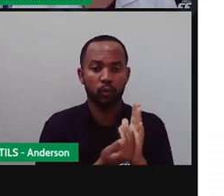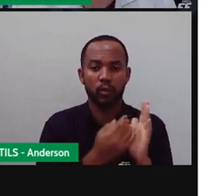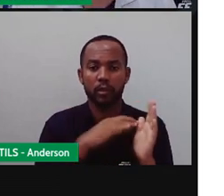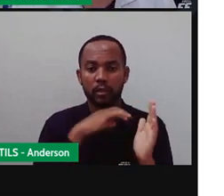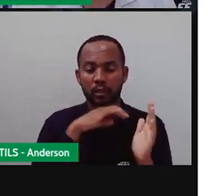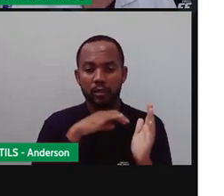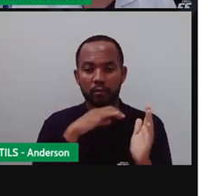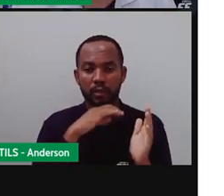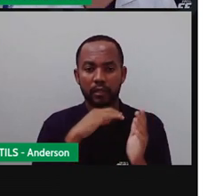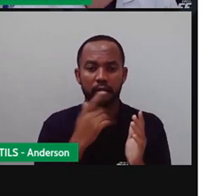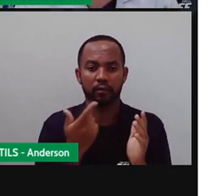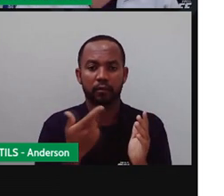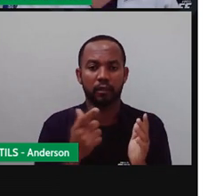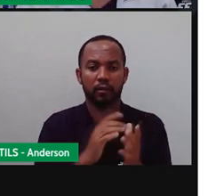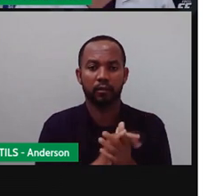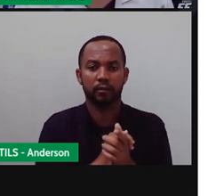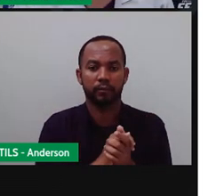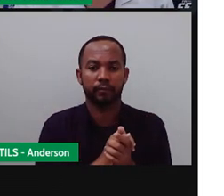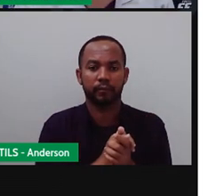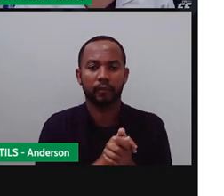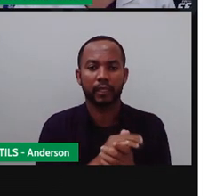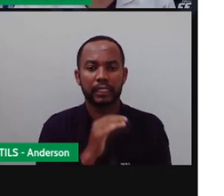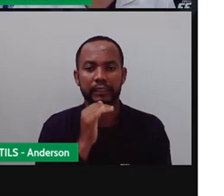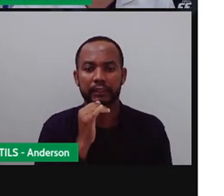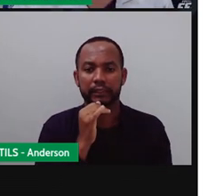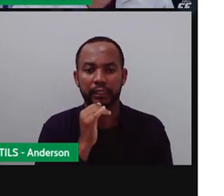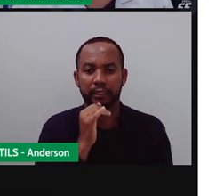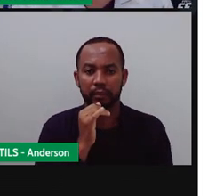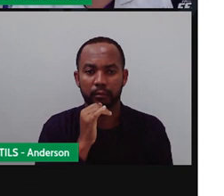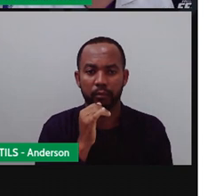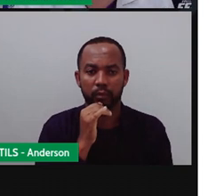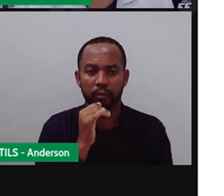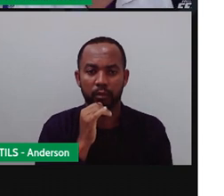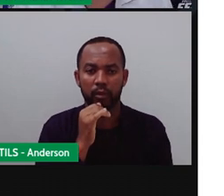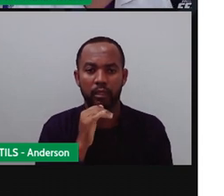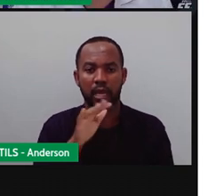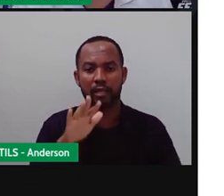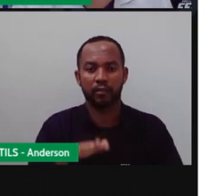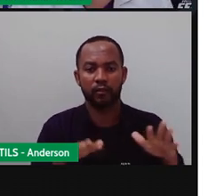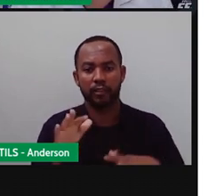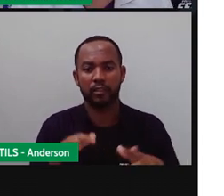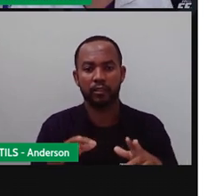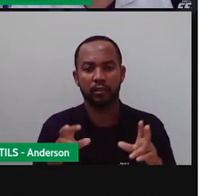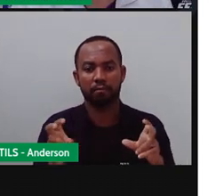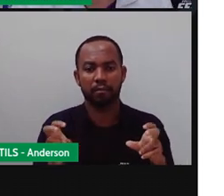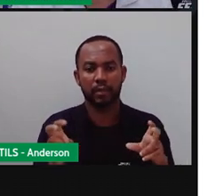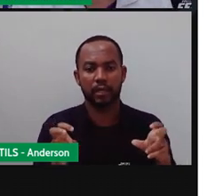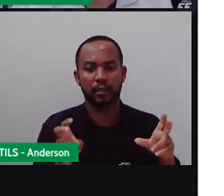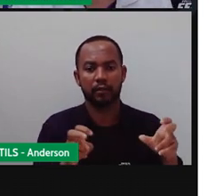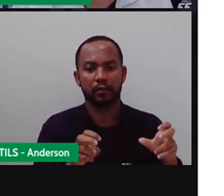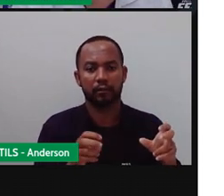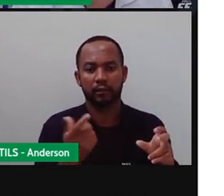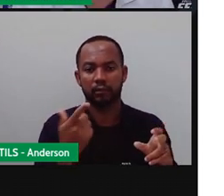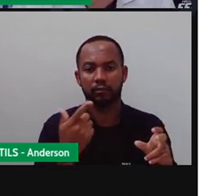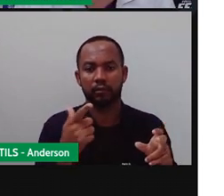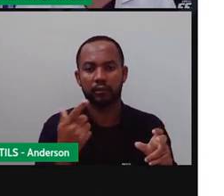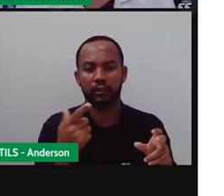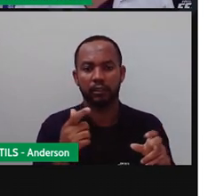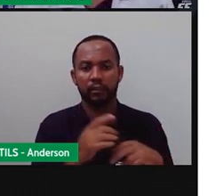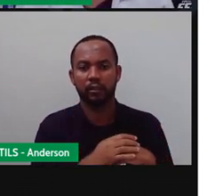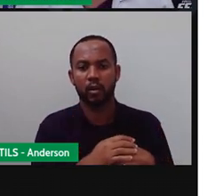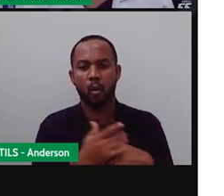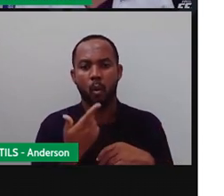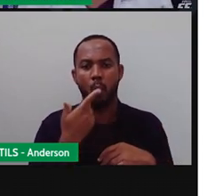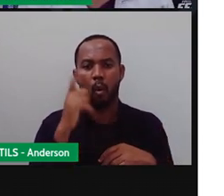tá? Invertebrados. Bom, por exemplo, o número de patas varia bastante. Tem alguns sem nenhuma, enquanto